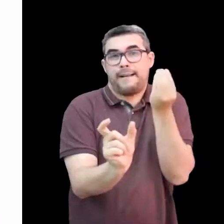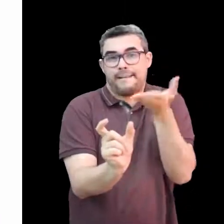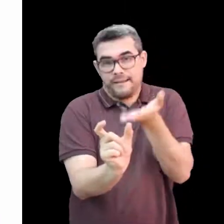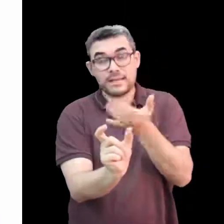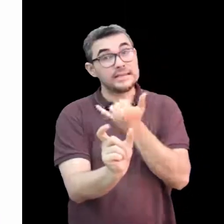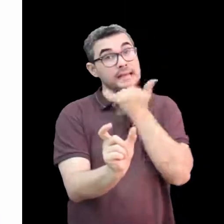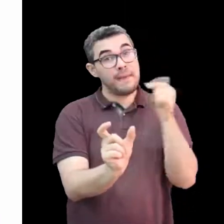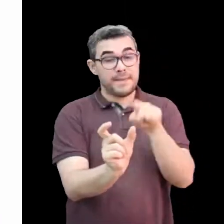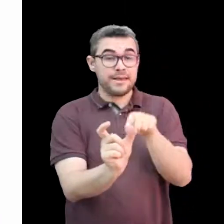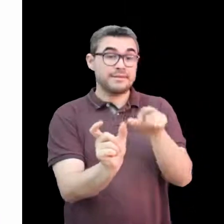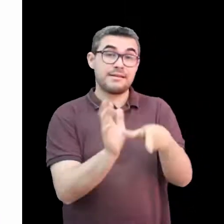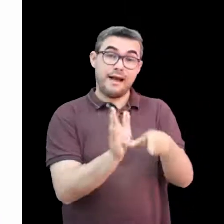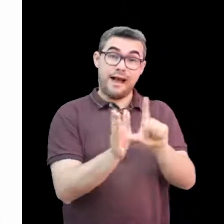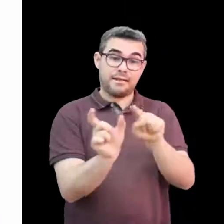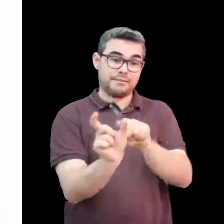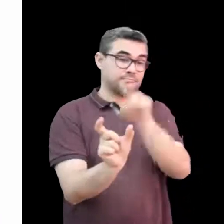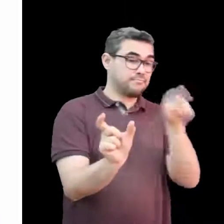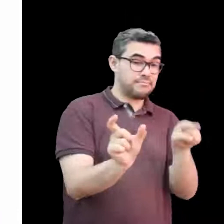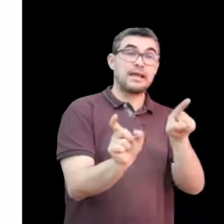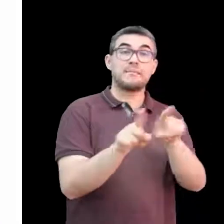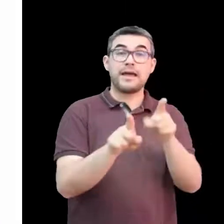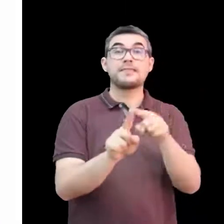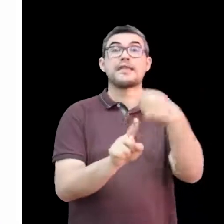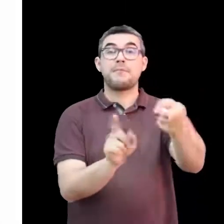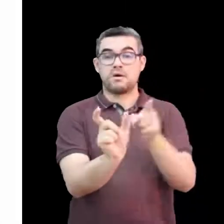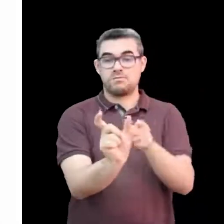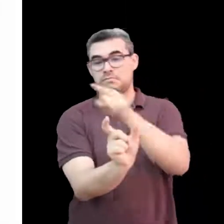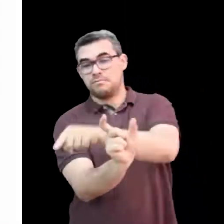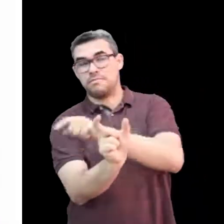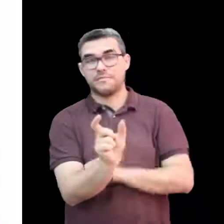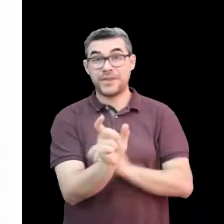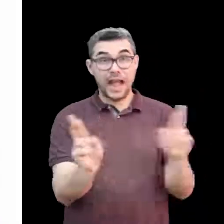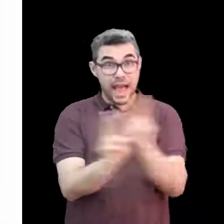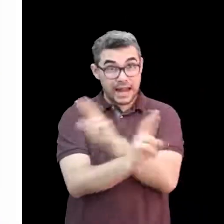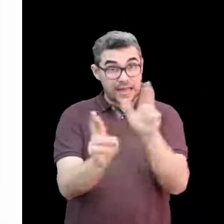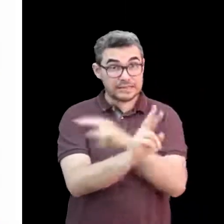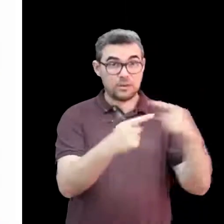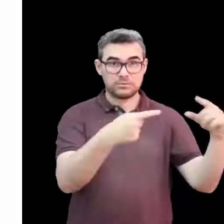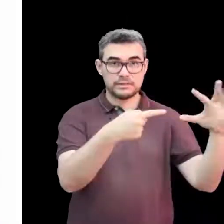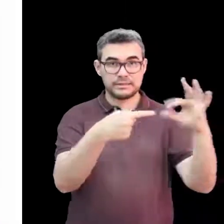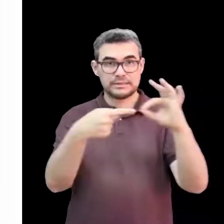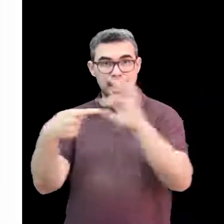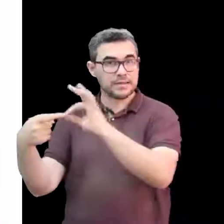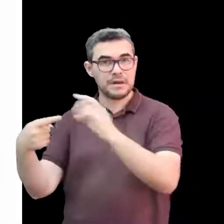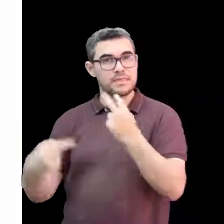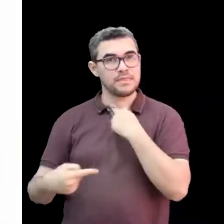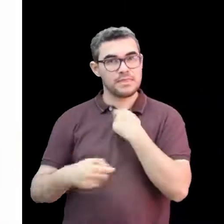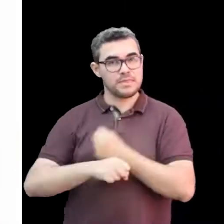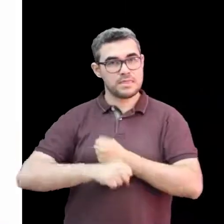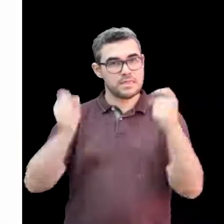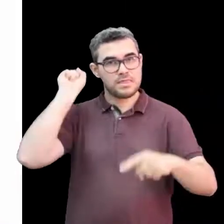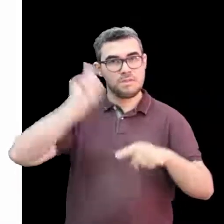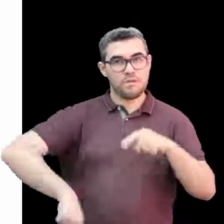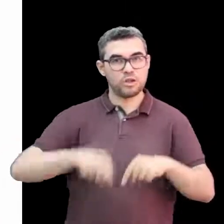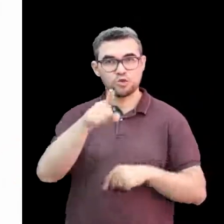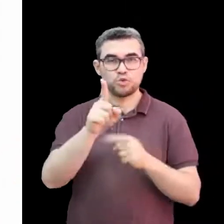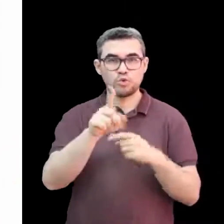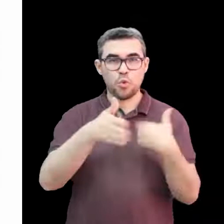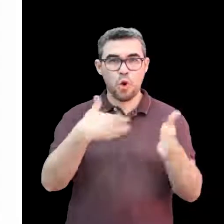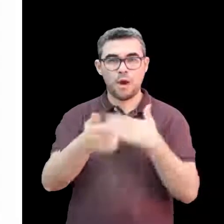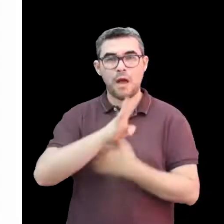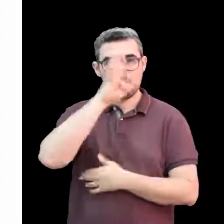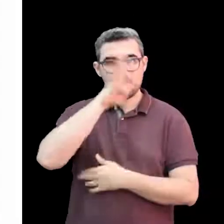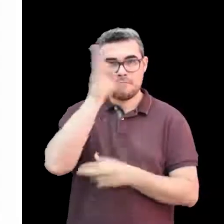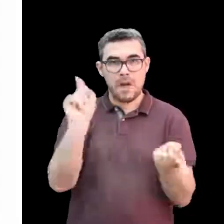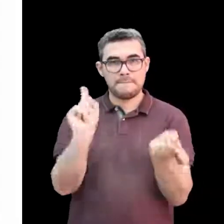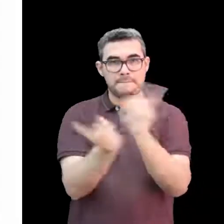vem antes e com o que vem depois. Por exemplo, a relação sintagmática não permite que eu troque aleatoriamente a ordem